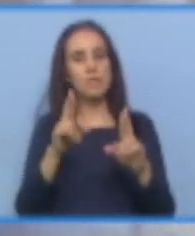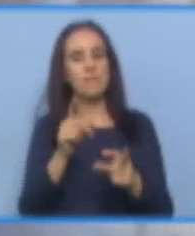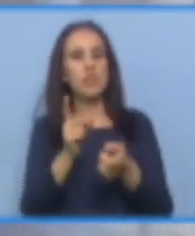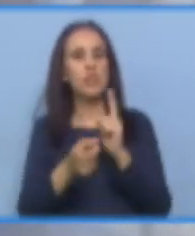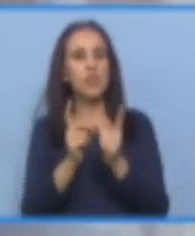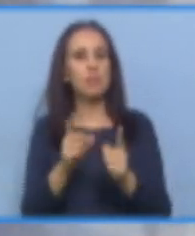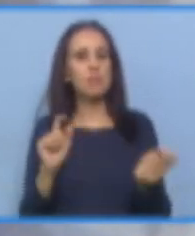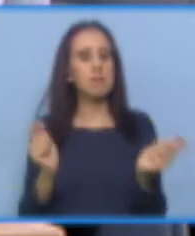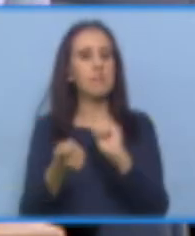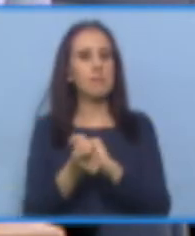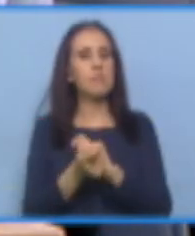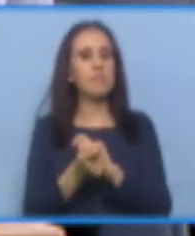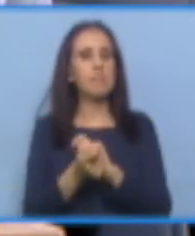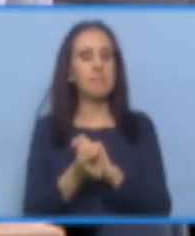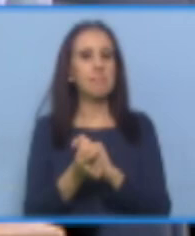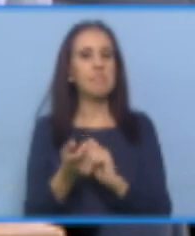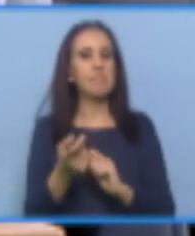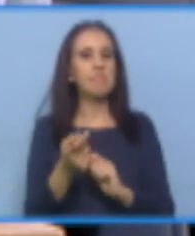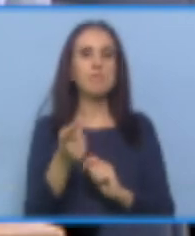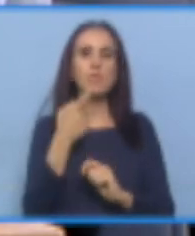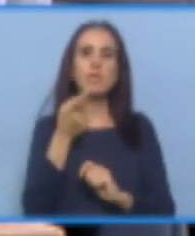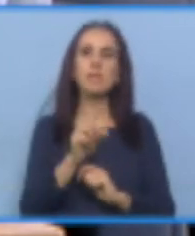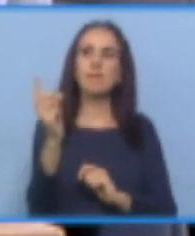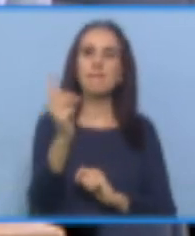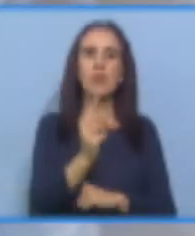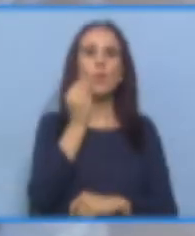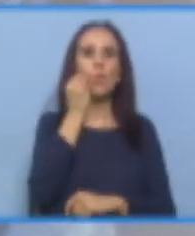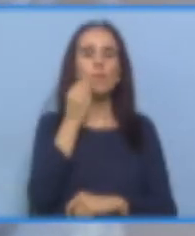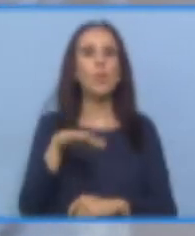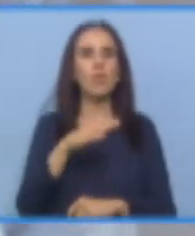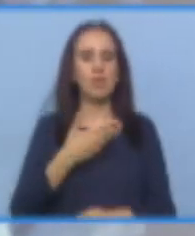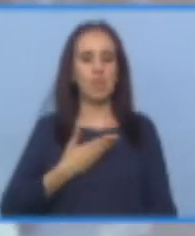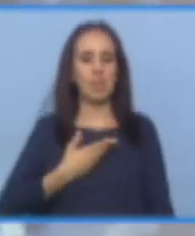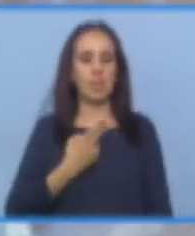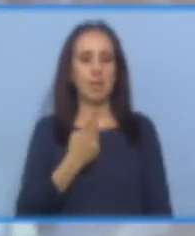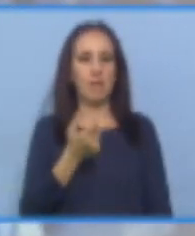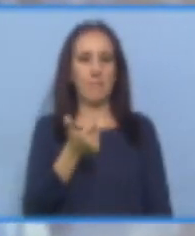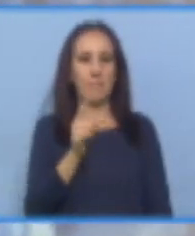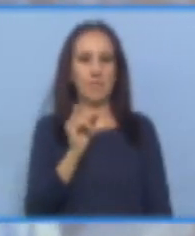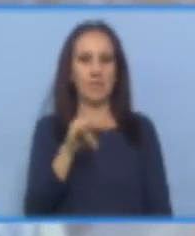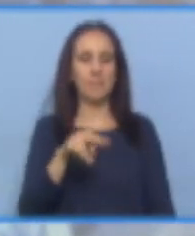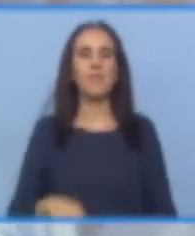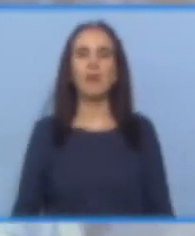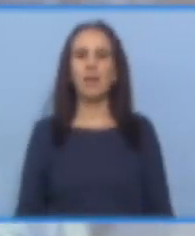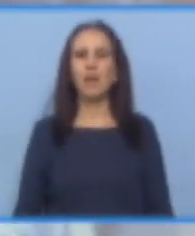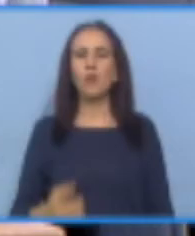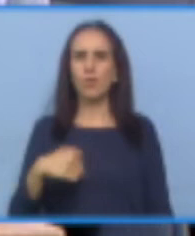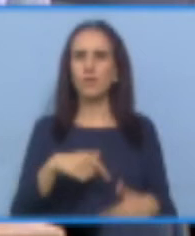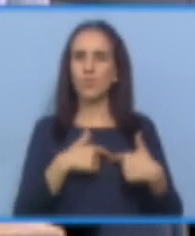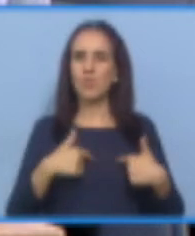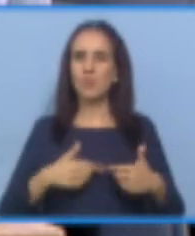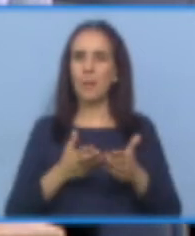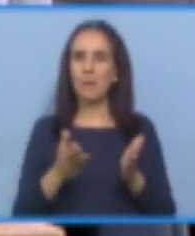Que transformação? Como é que vão regressar de Dublin? Nós vamos de coração aberto. Nós sabemos que é um